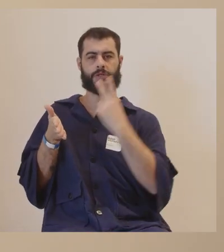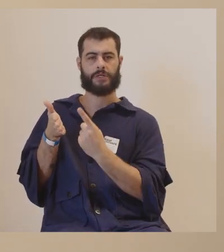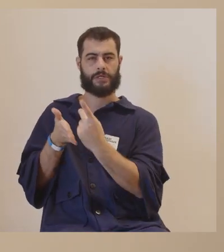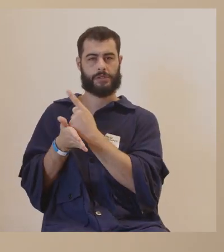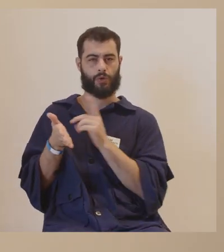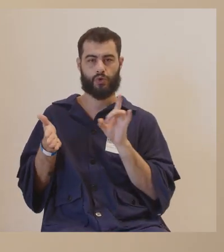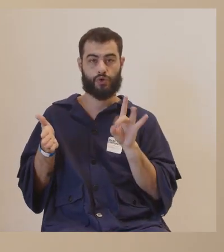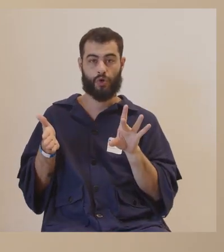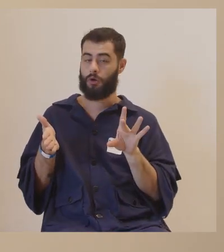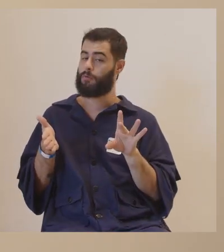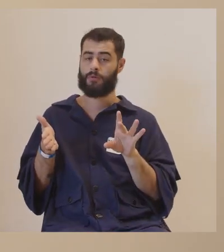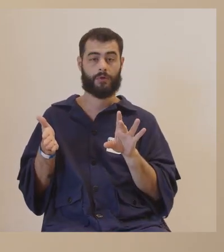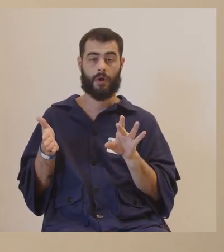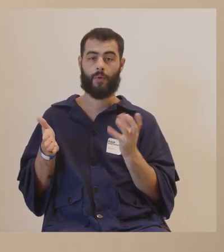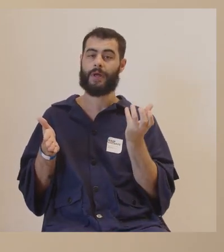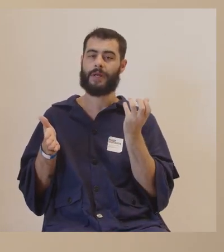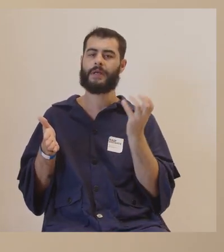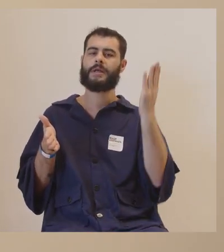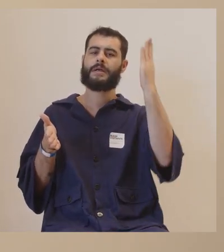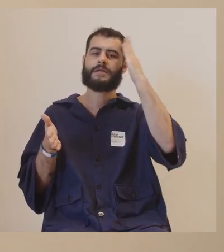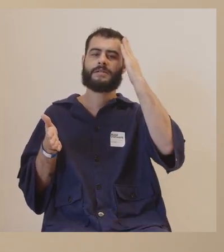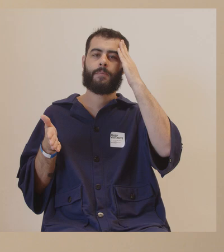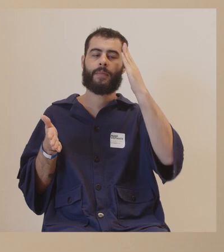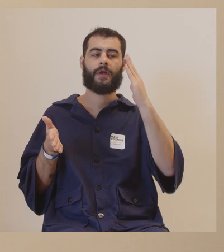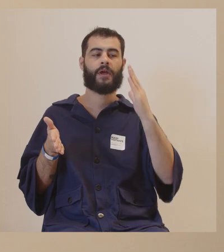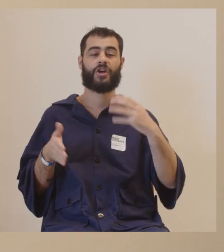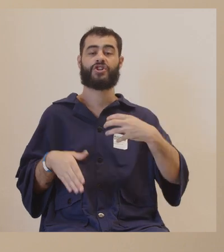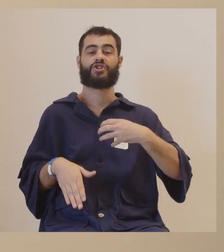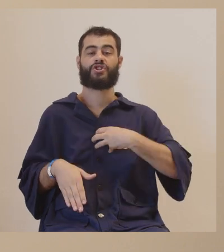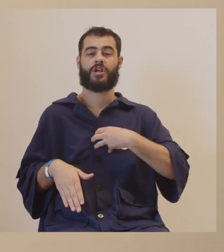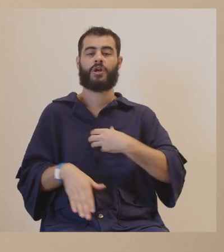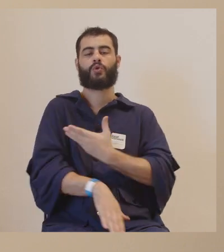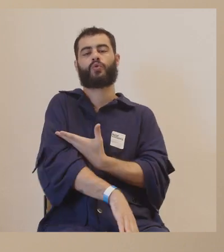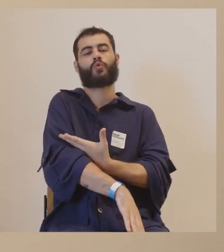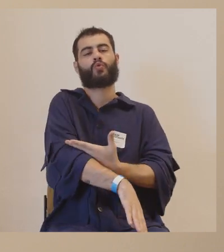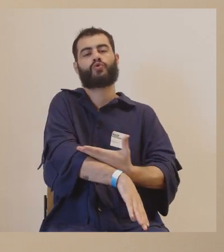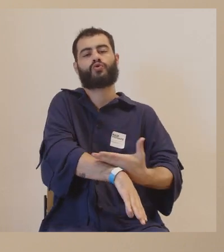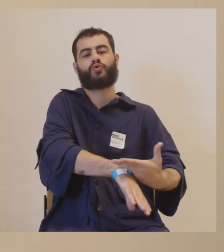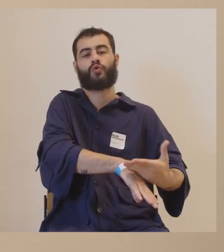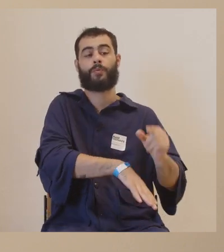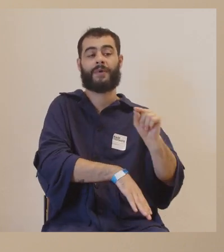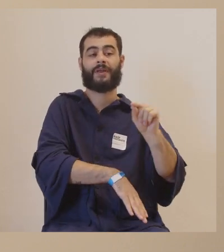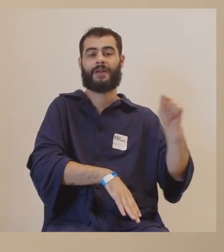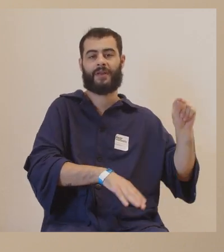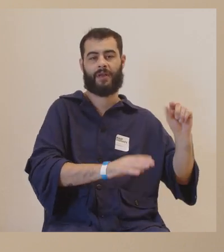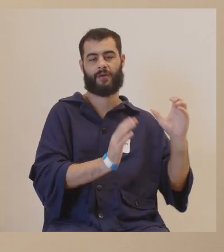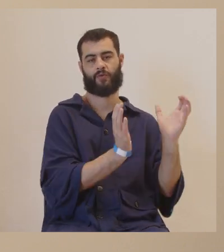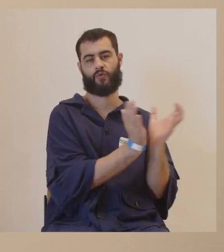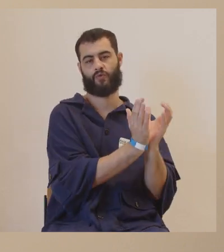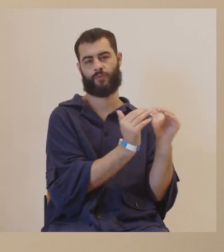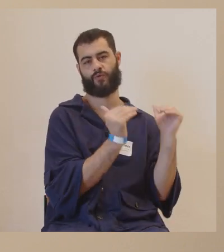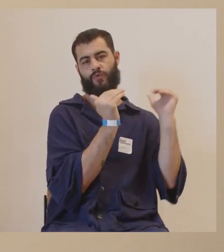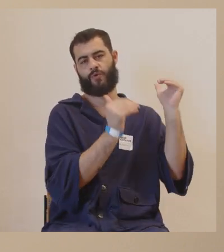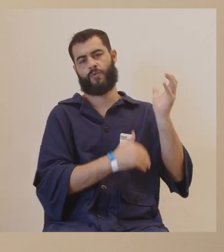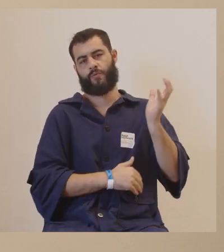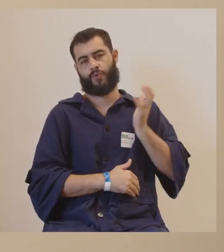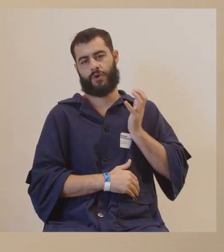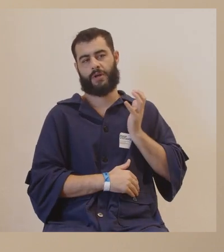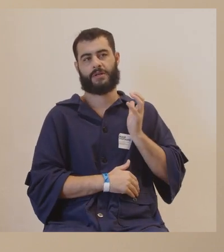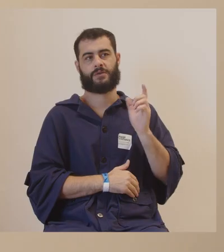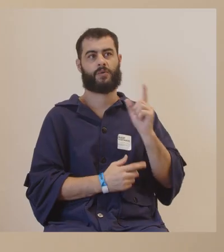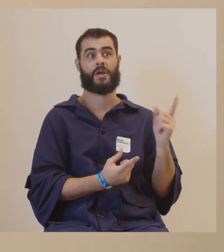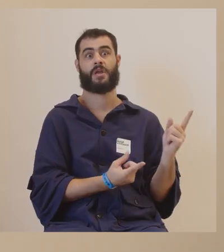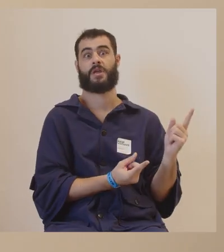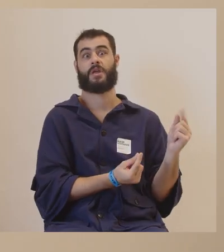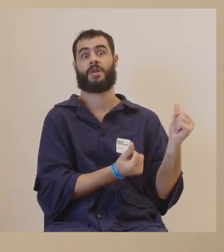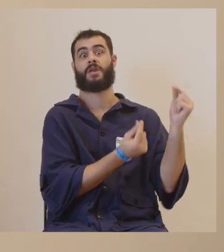registro do que eram os hábitos, né, de certa classe burguesa, média, nós não estamos falando de gente rica,